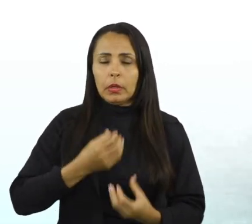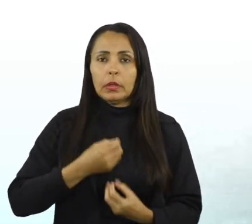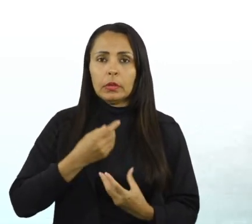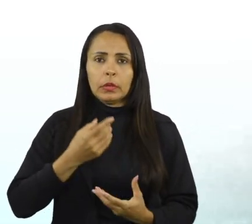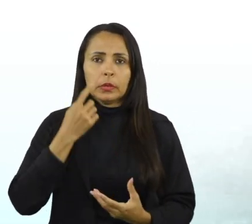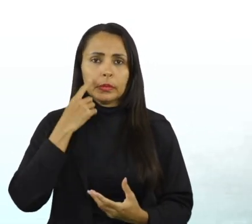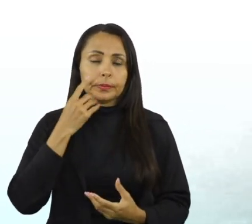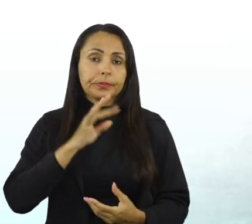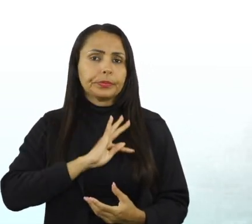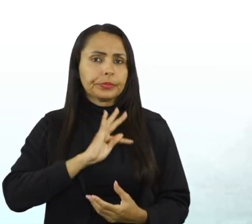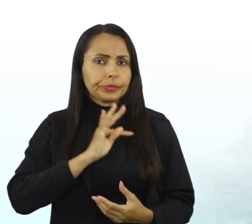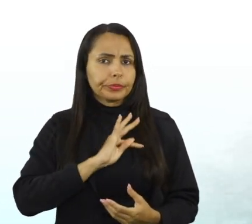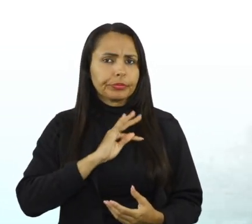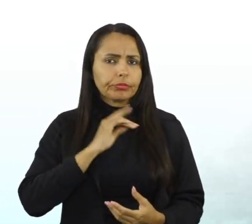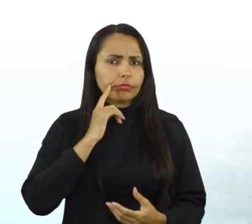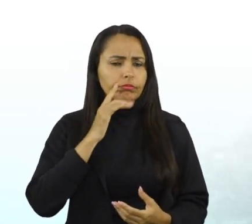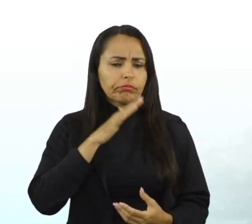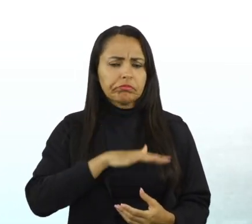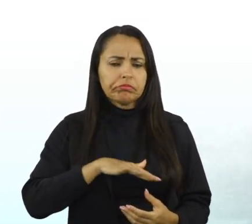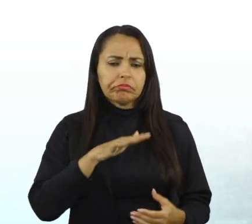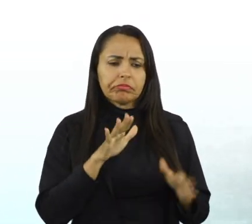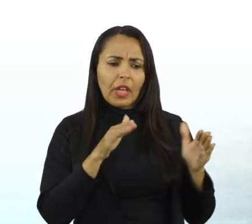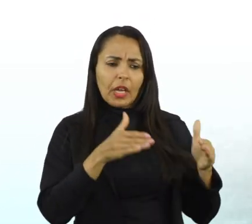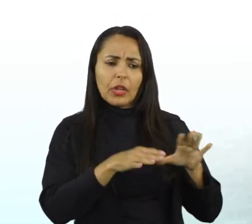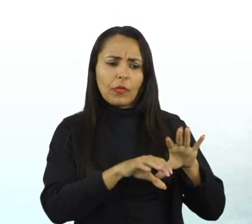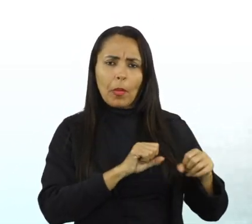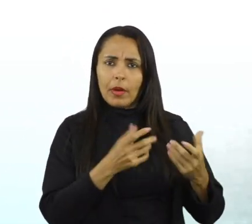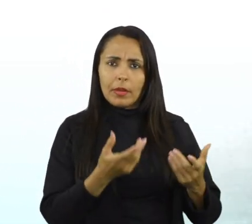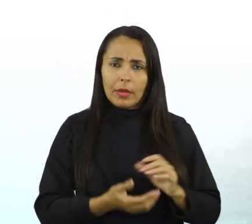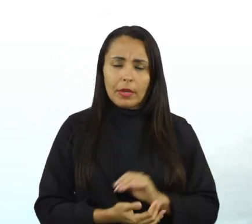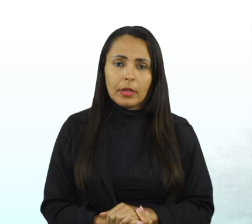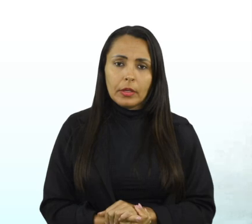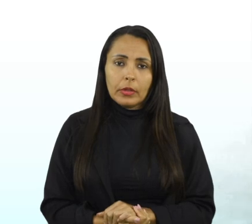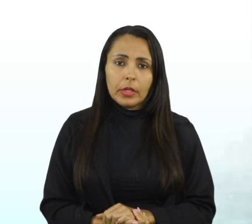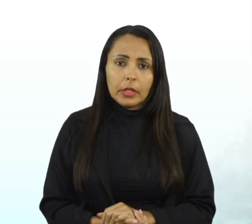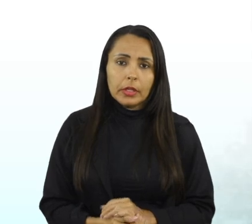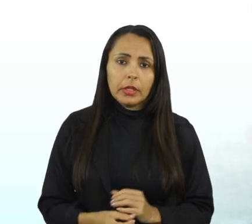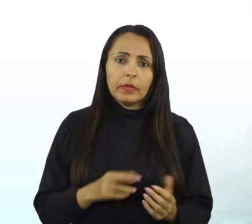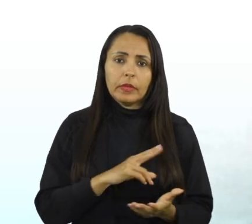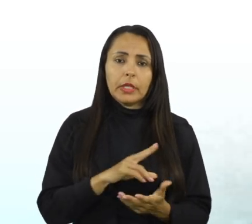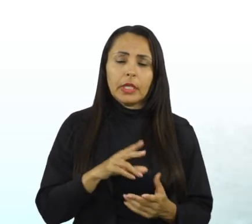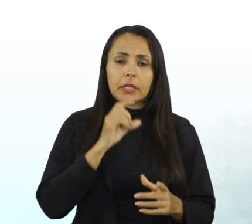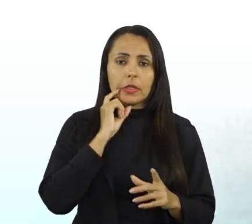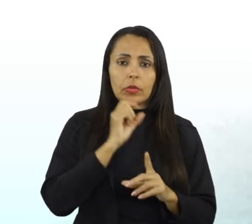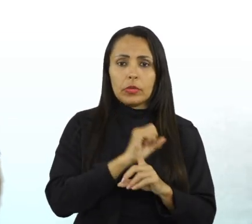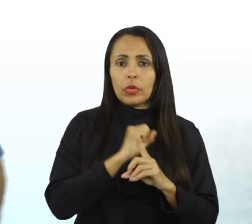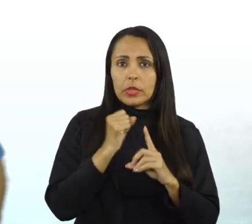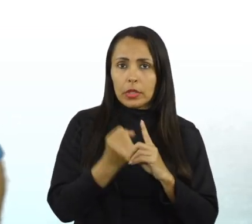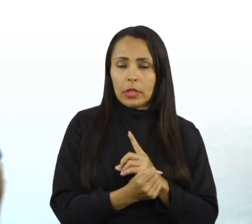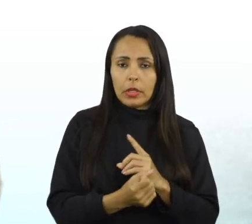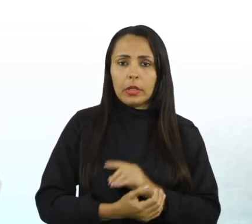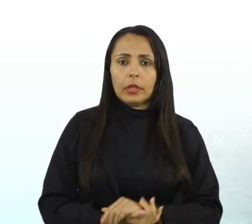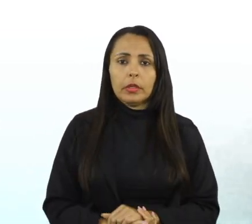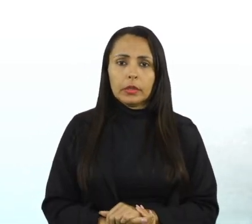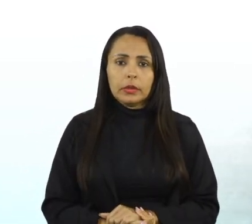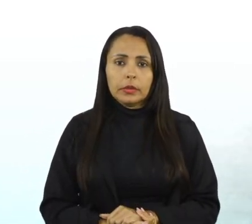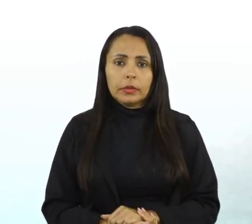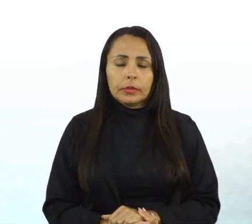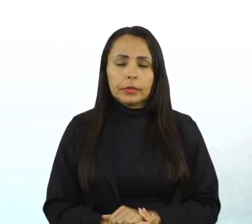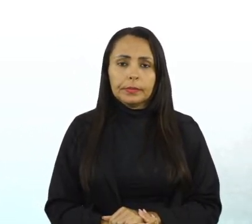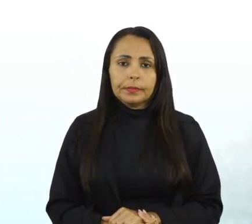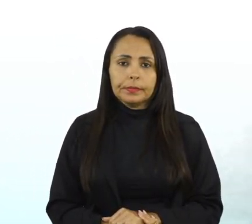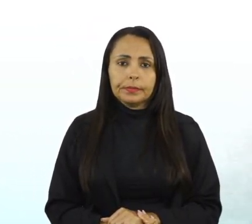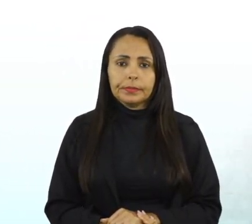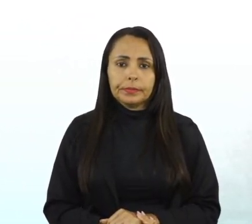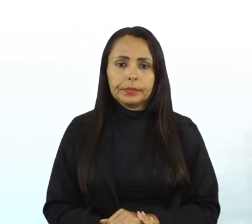técnicas também da área. Então, isso vai cair com uma variação social, variação diastrática. Dá uma olhada lá